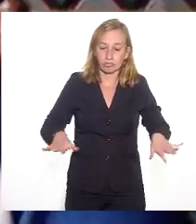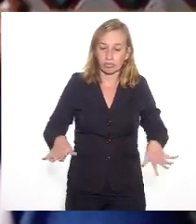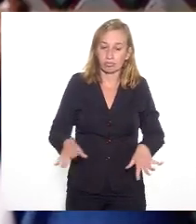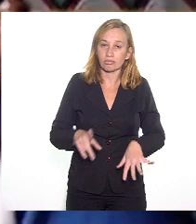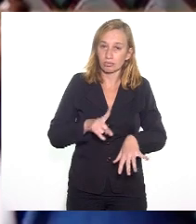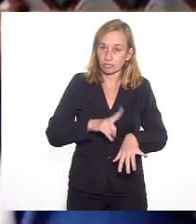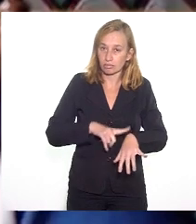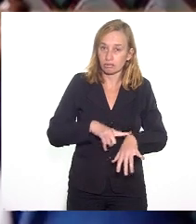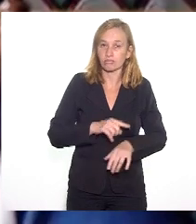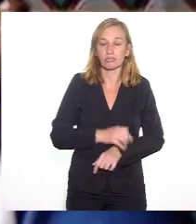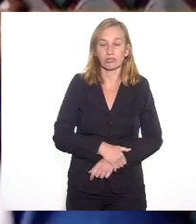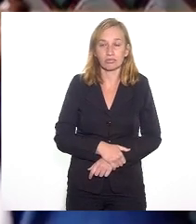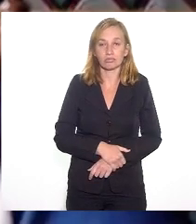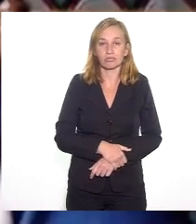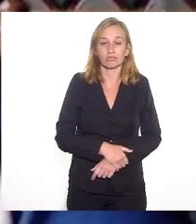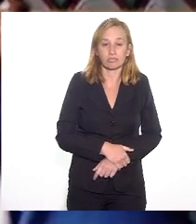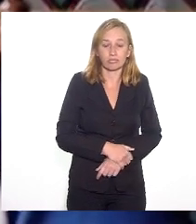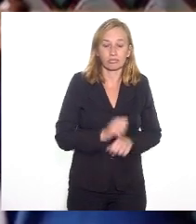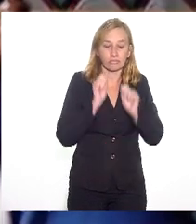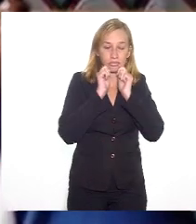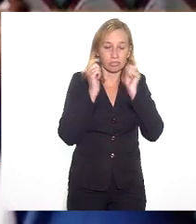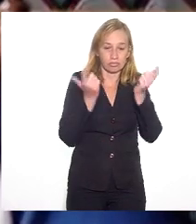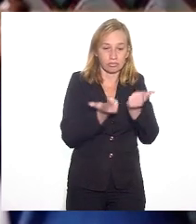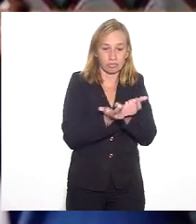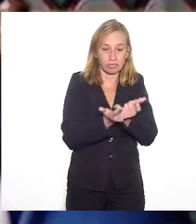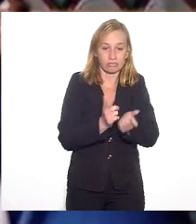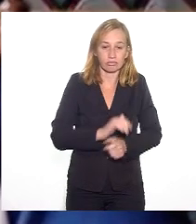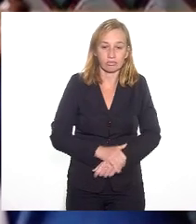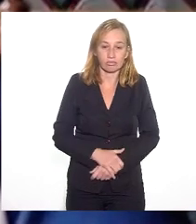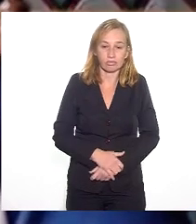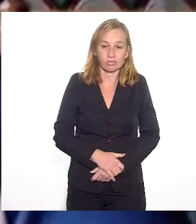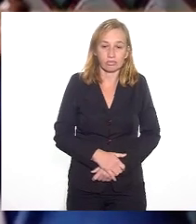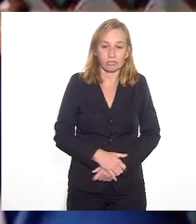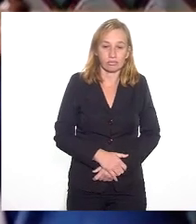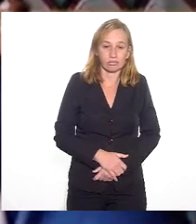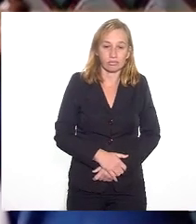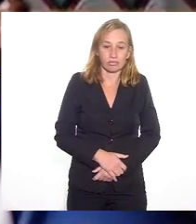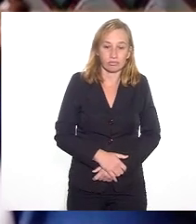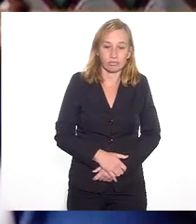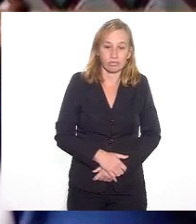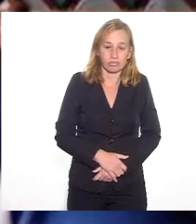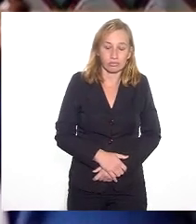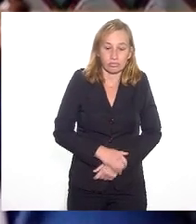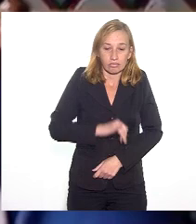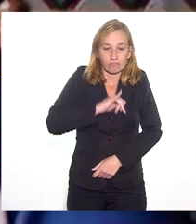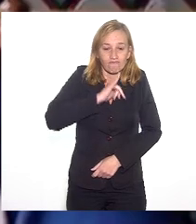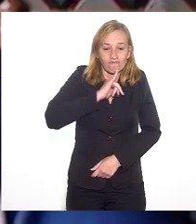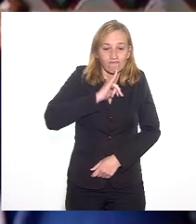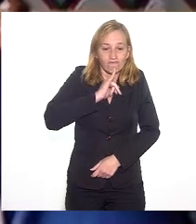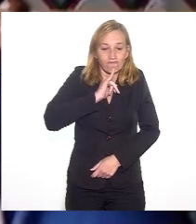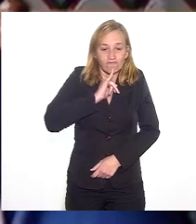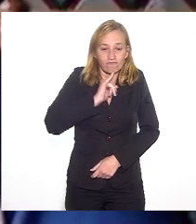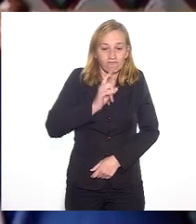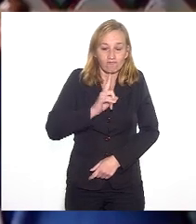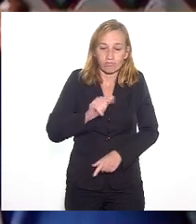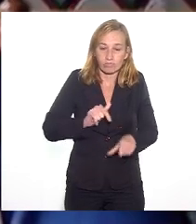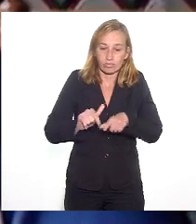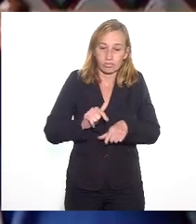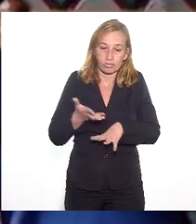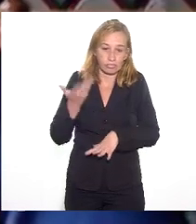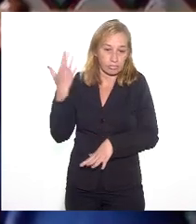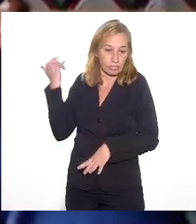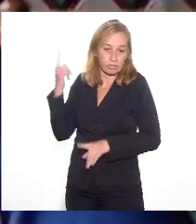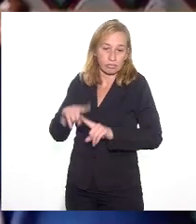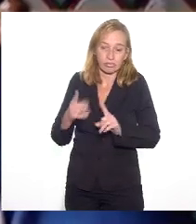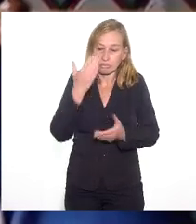que trouxe para a Assembleia Legislativa, eu não, infelizmente não estava nas legislaturas anteriores, mas acredito